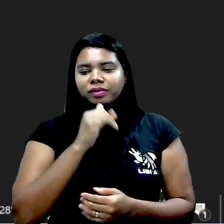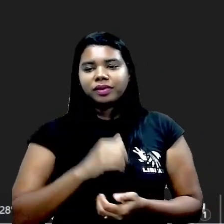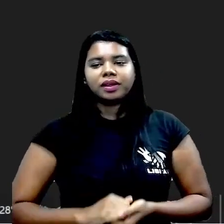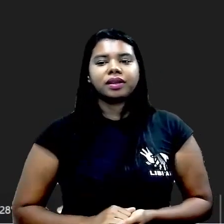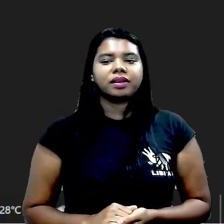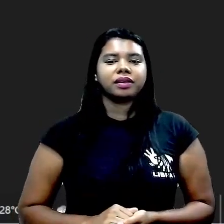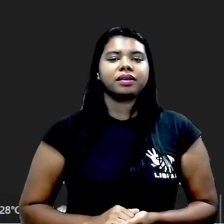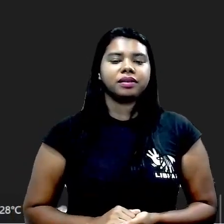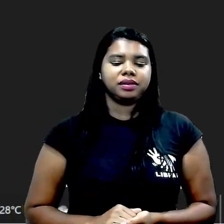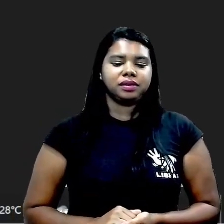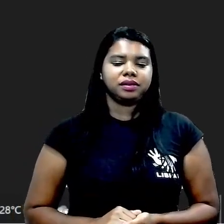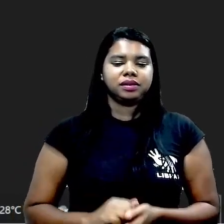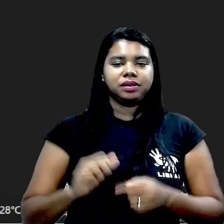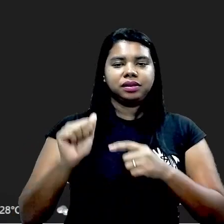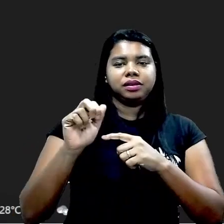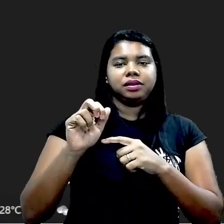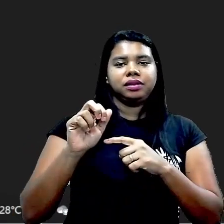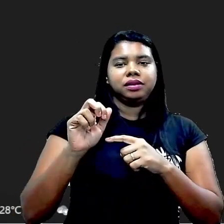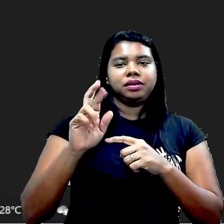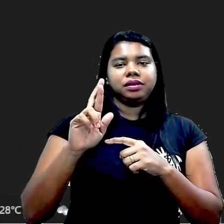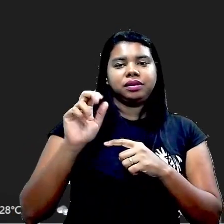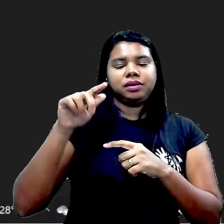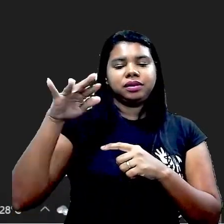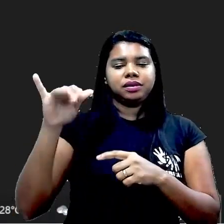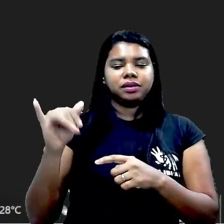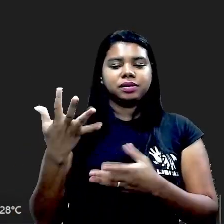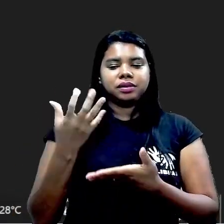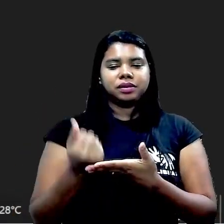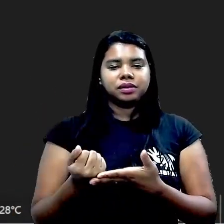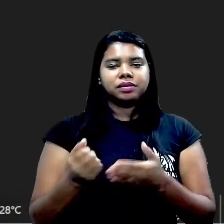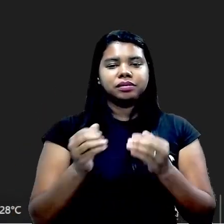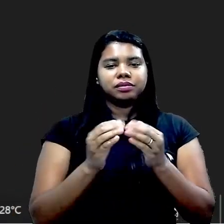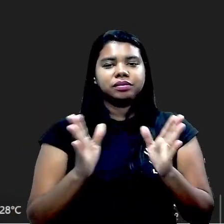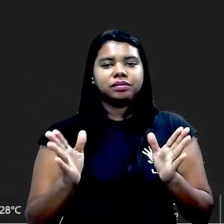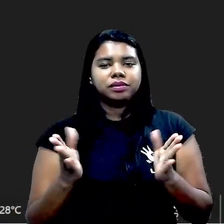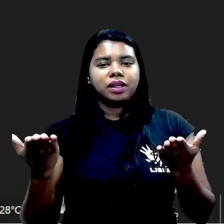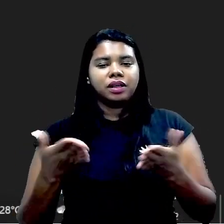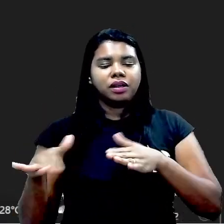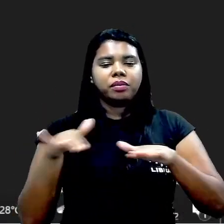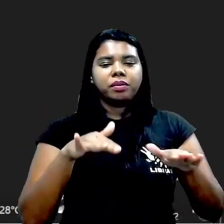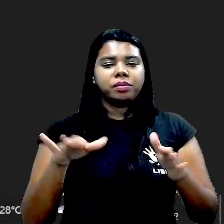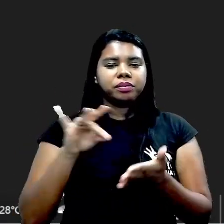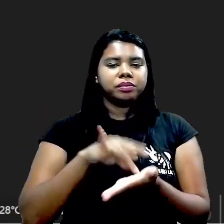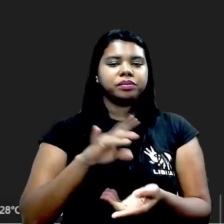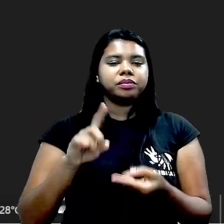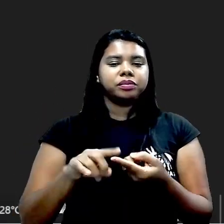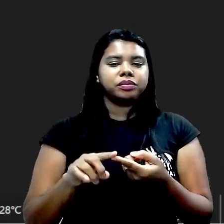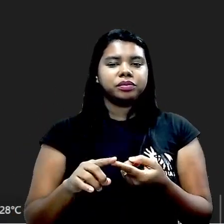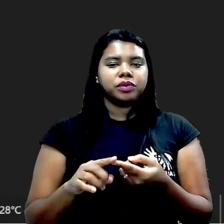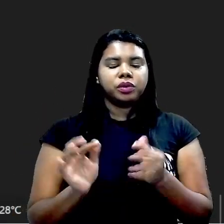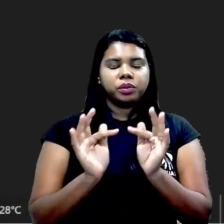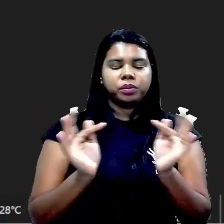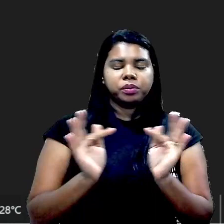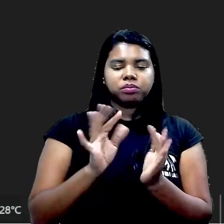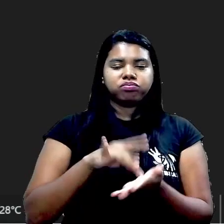o arquivo C# que eu fiz para o movimento. Eu estou só esperando ele abrir aqui o arquivo e fazer o movimento pelo teclado. Vocês vão ver como é